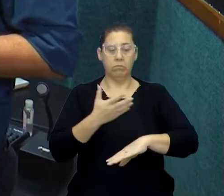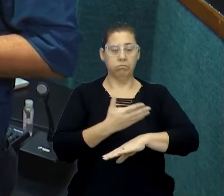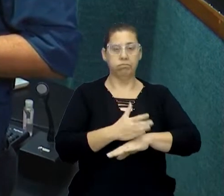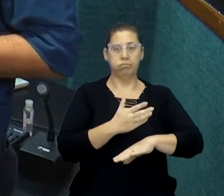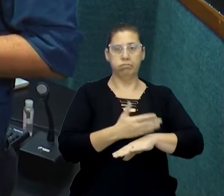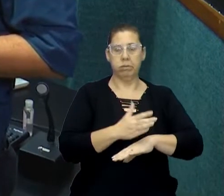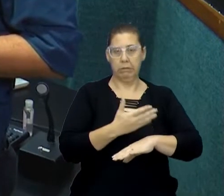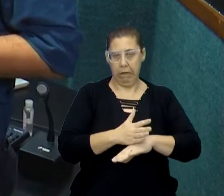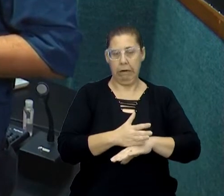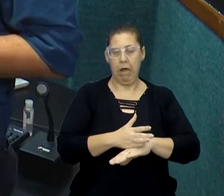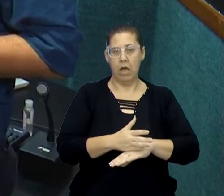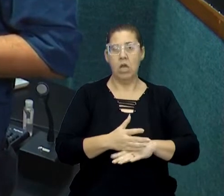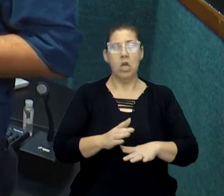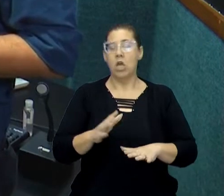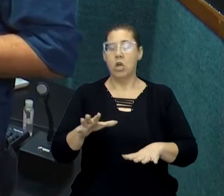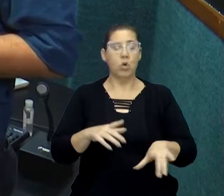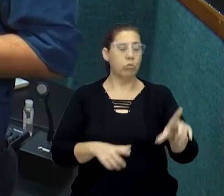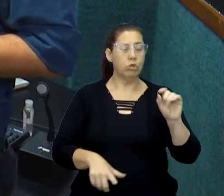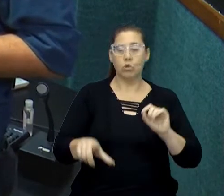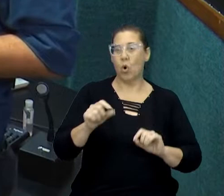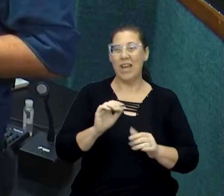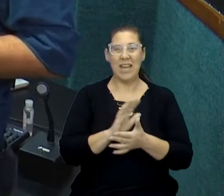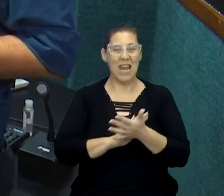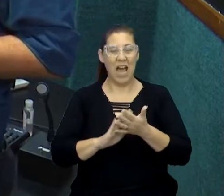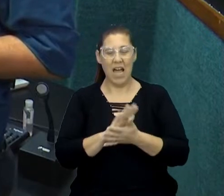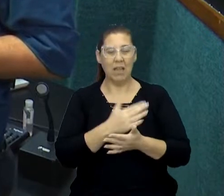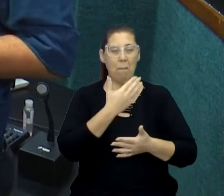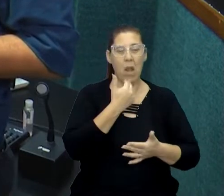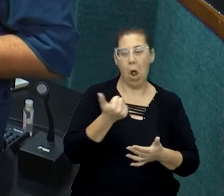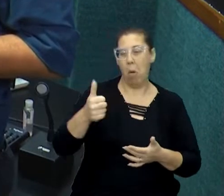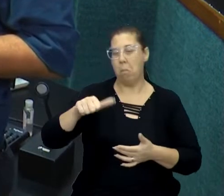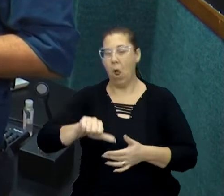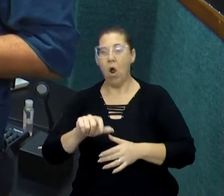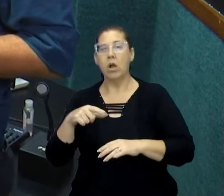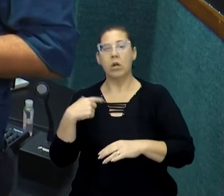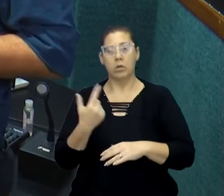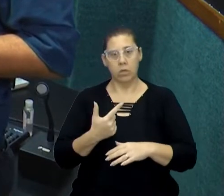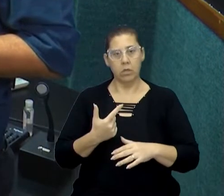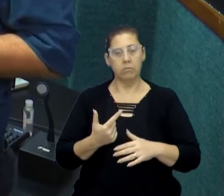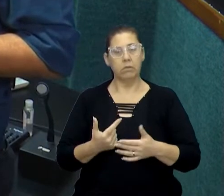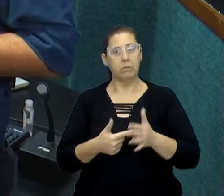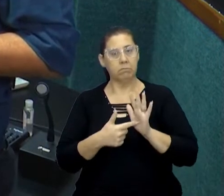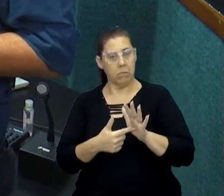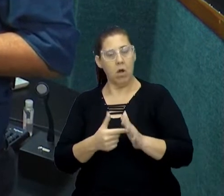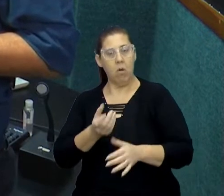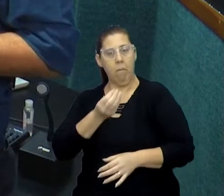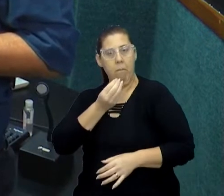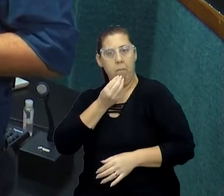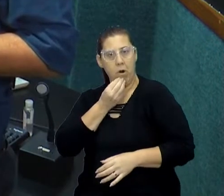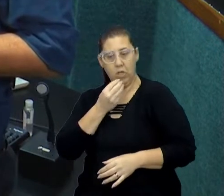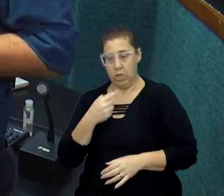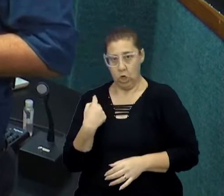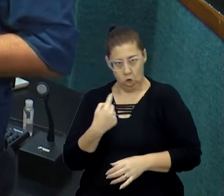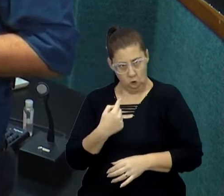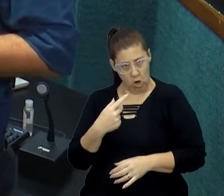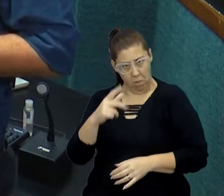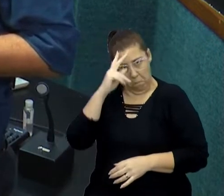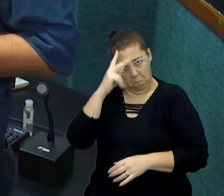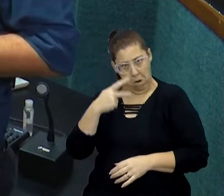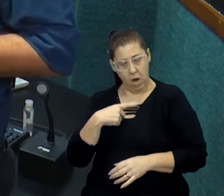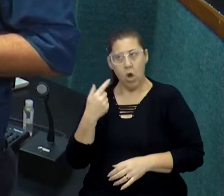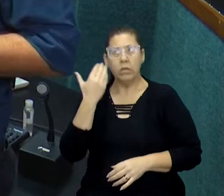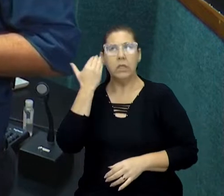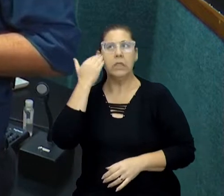não tomar partido daquilo que está acontecendo, mais a gente vai dar a oportunidade para nós mesmos de a